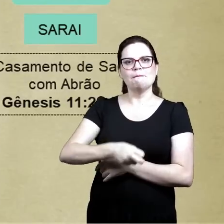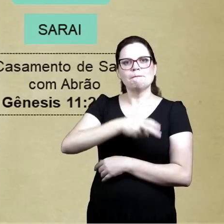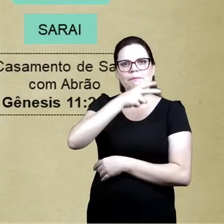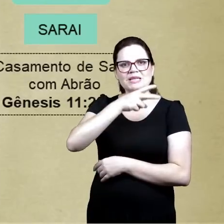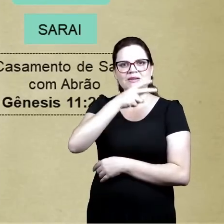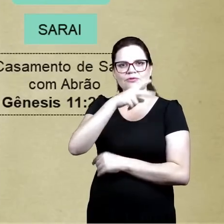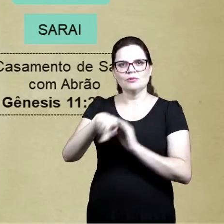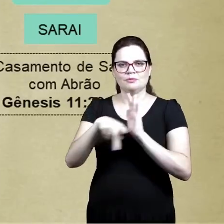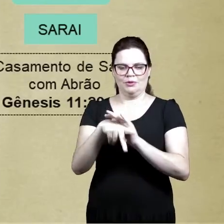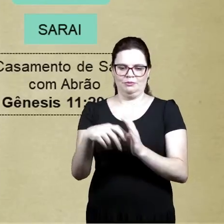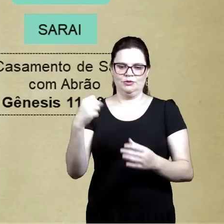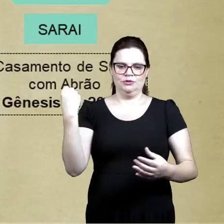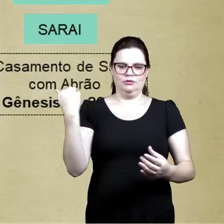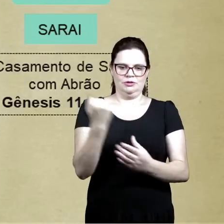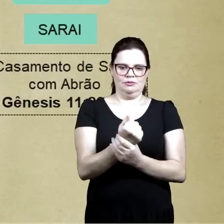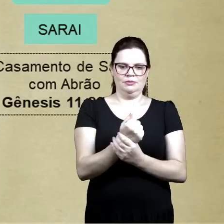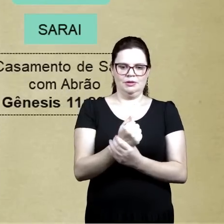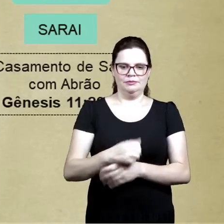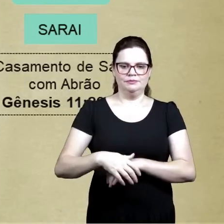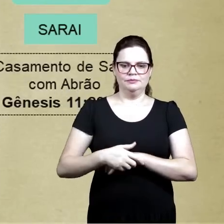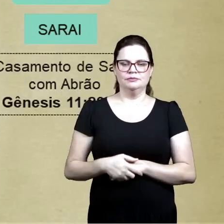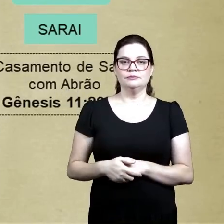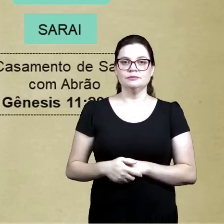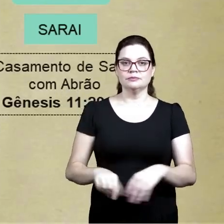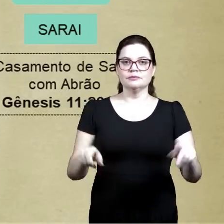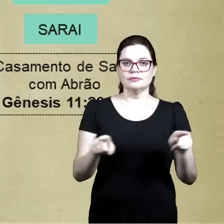E então agora, a data